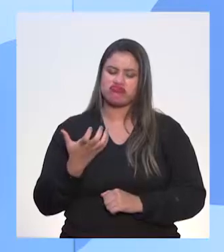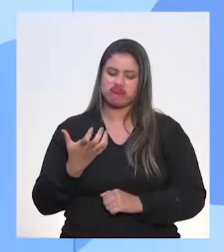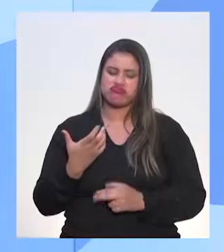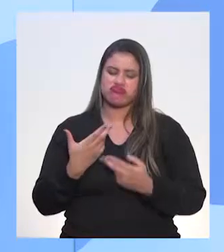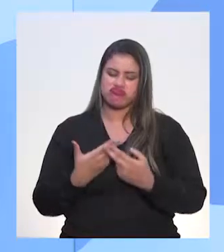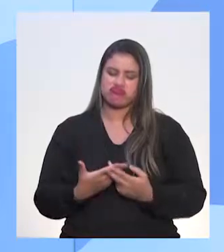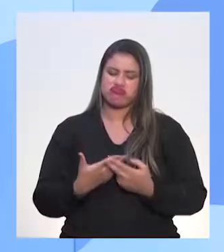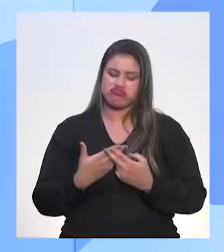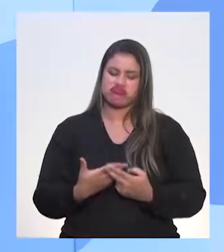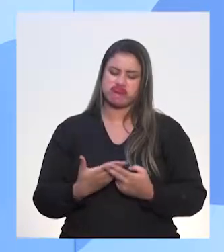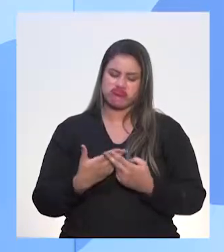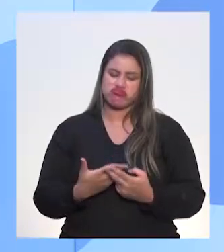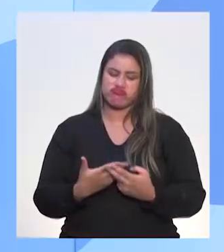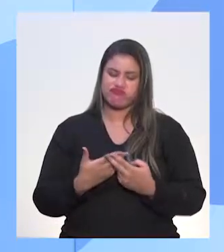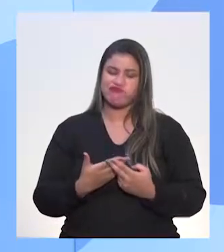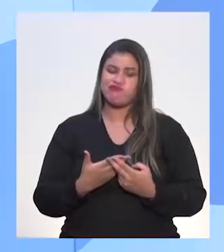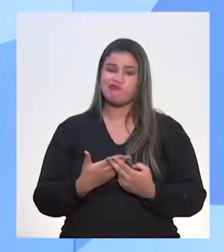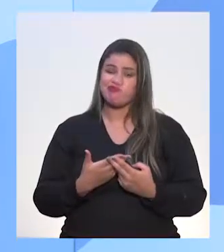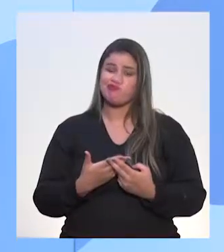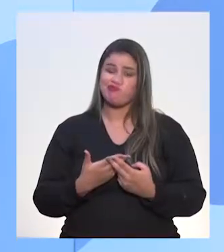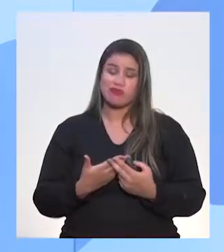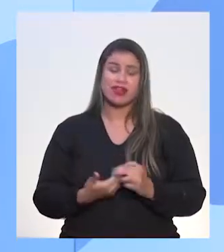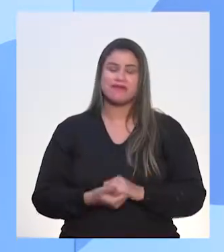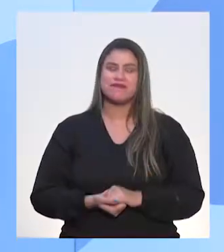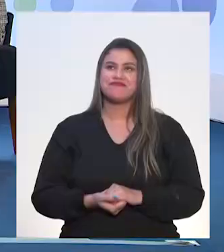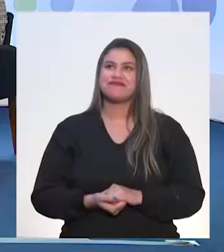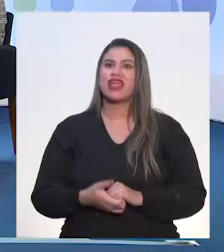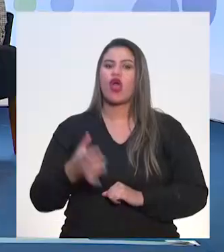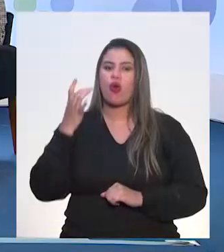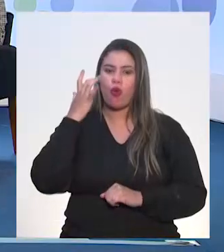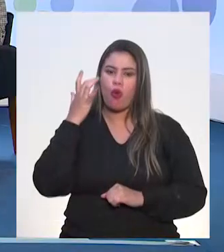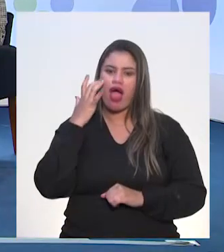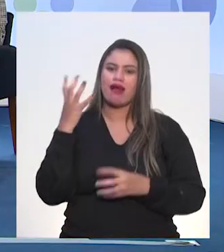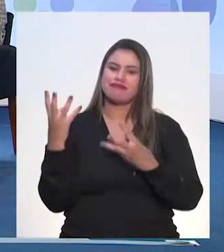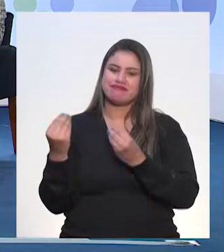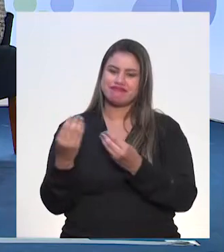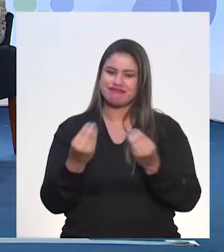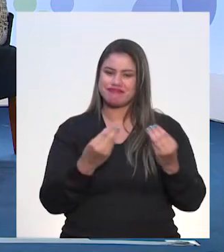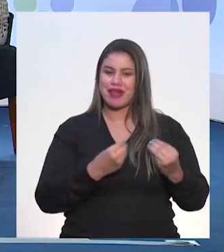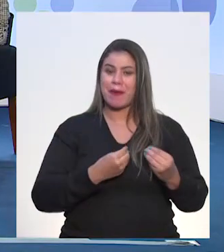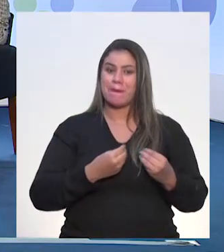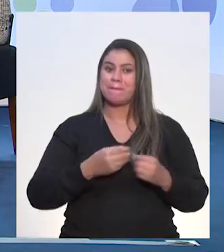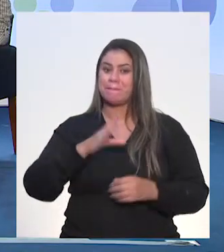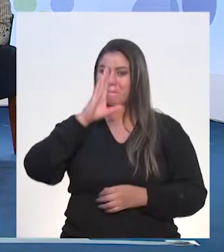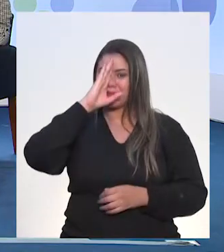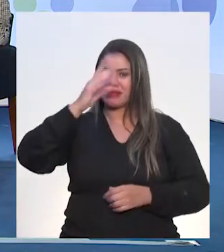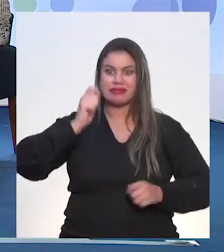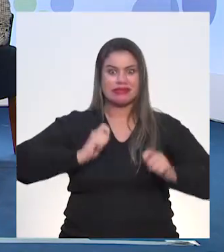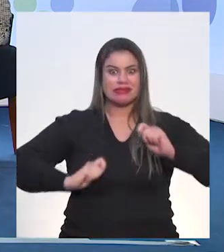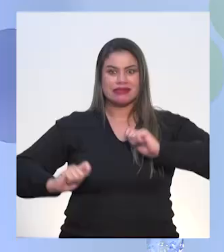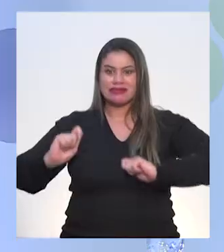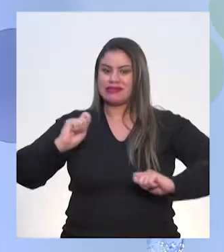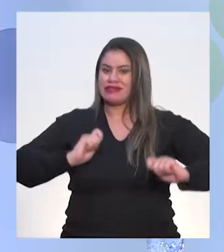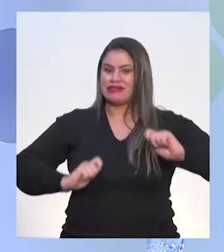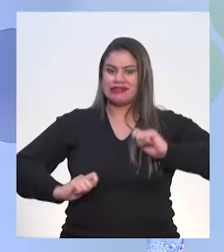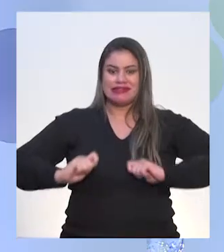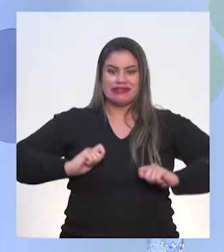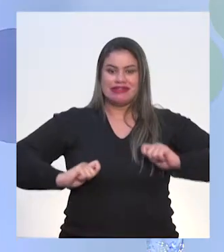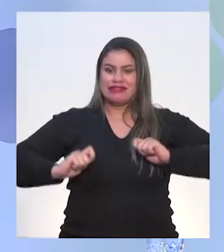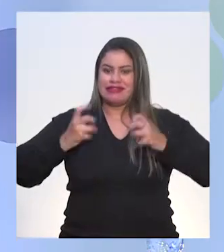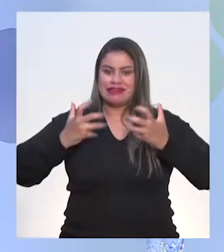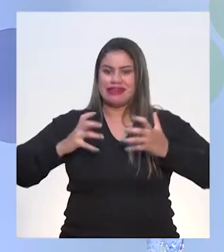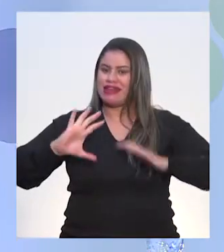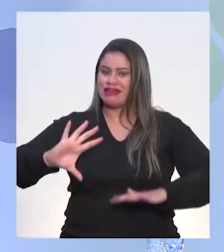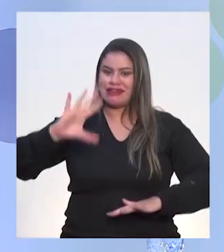ter o poder da Super Poder da paciência Acho que muita gente né que ele dá mais quando a gente ficar ansiosa né para as coisas